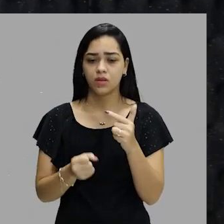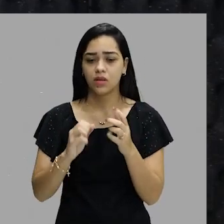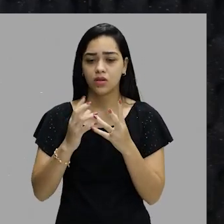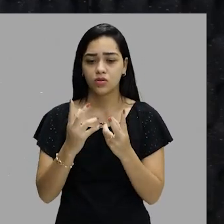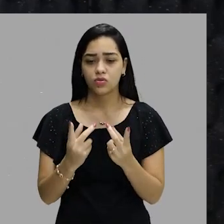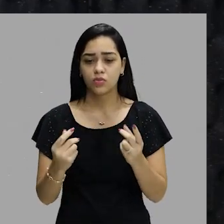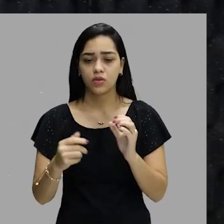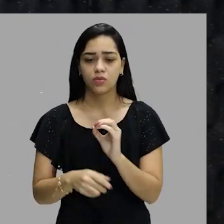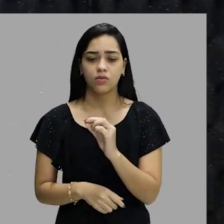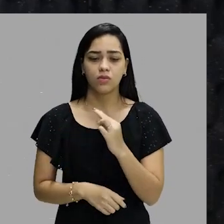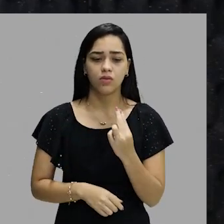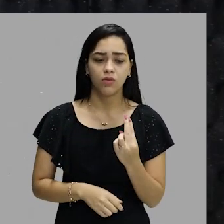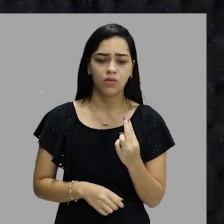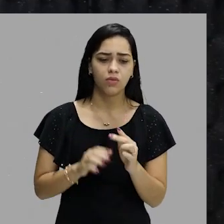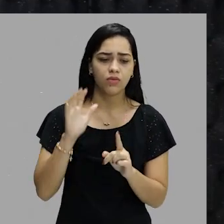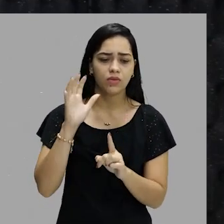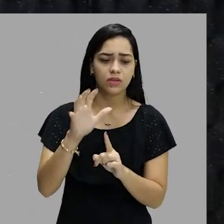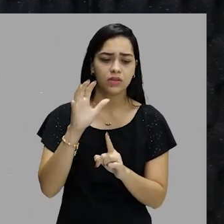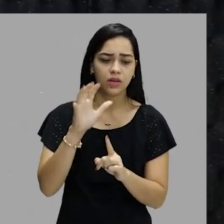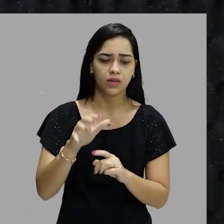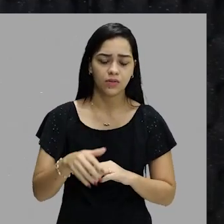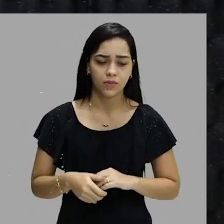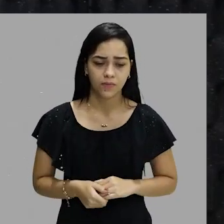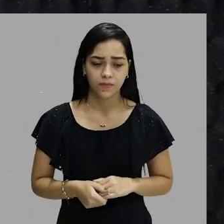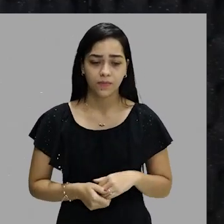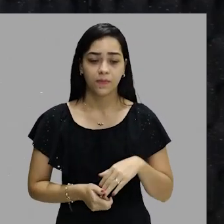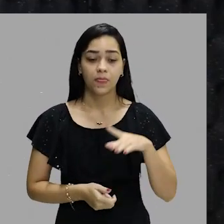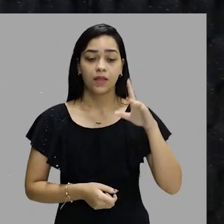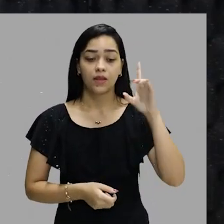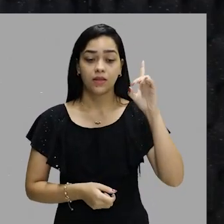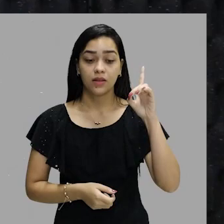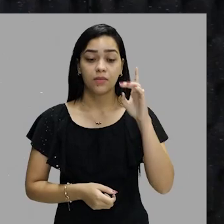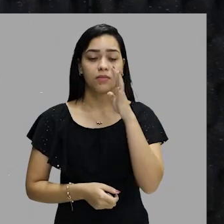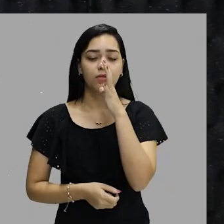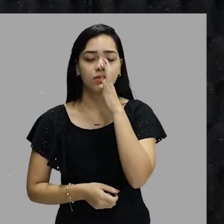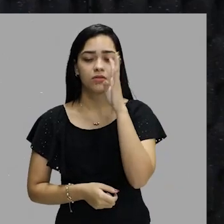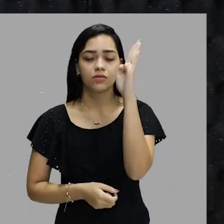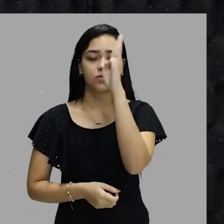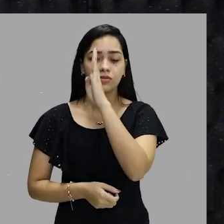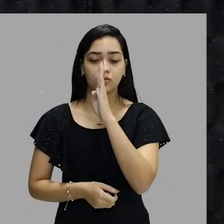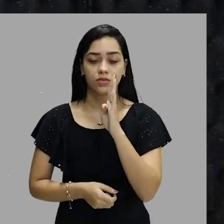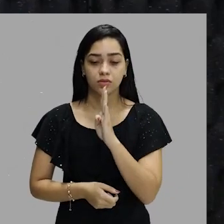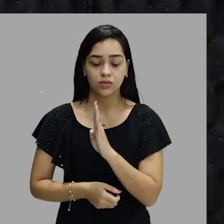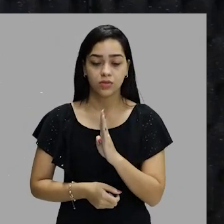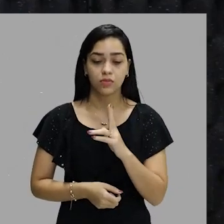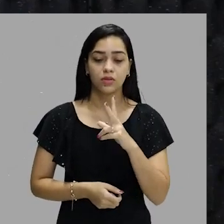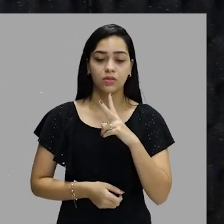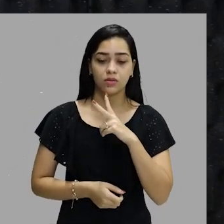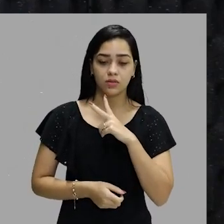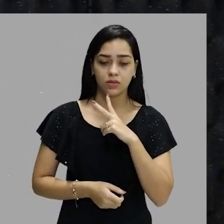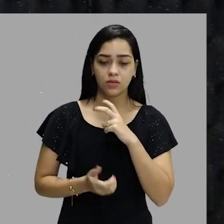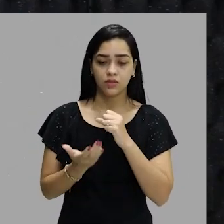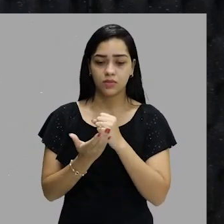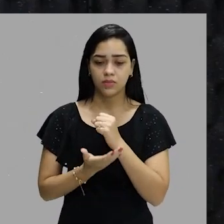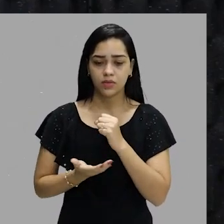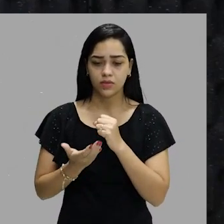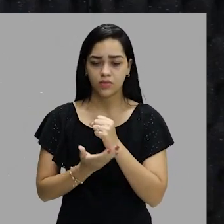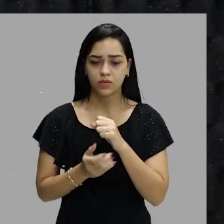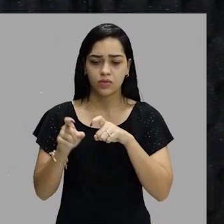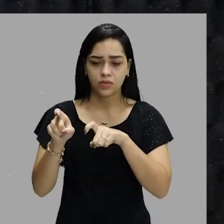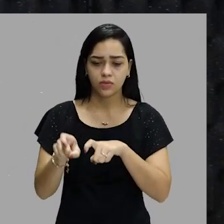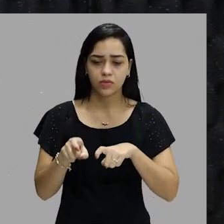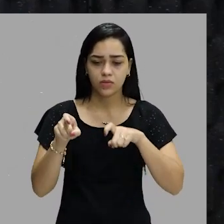que tivesse ficado à margem dele, ou pela contemplação de um Brasil conservador baseado no latifúndio,